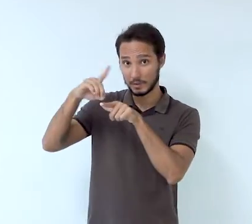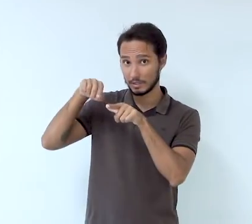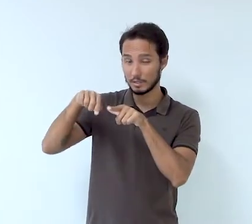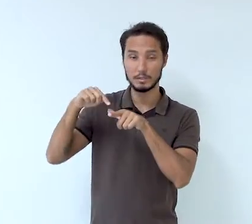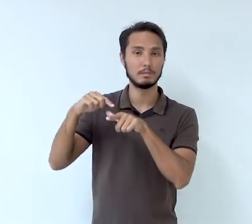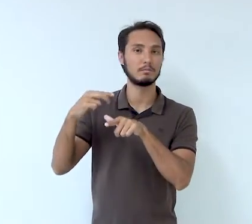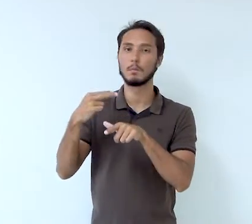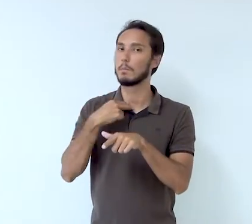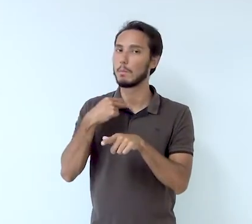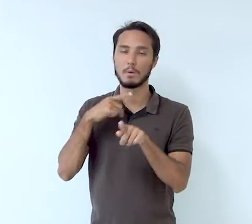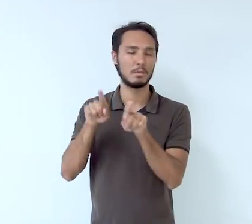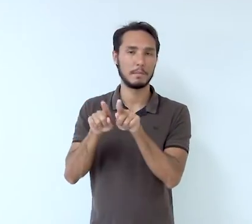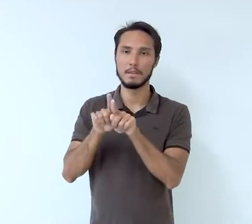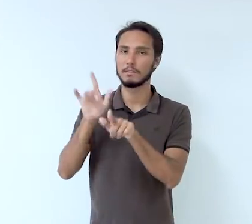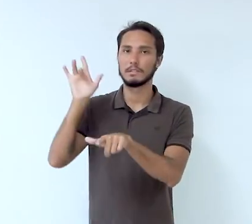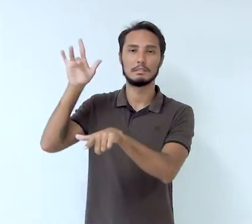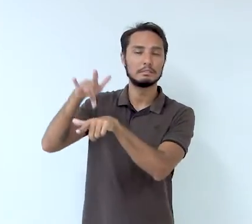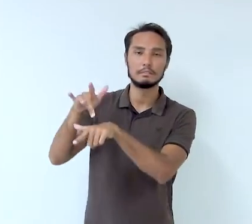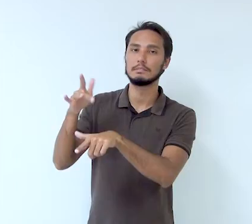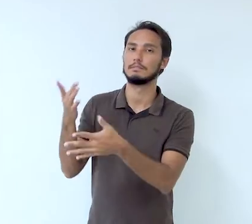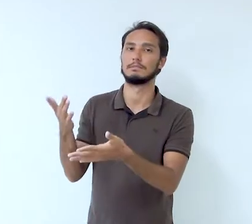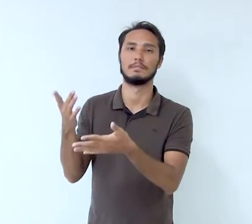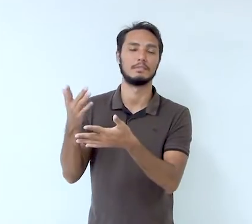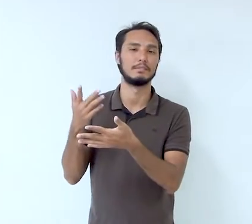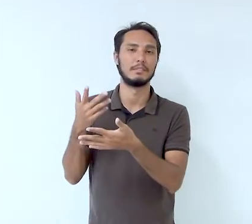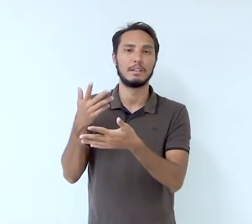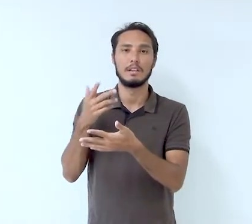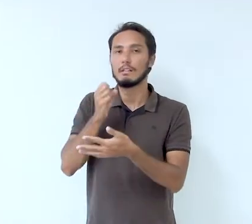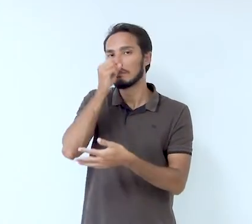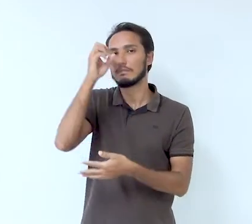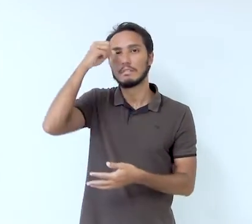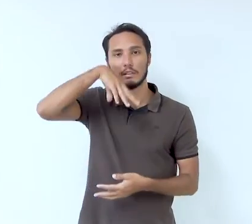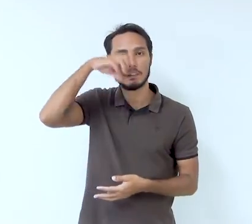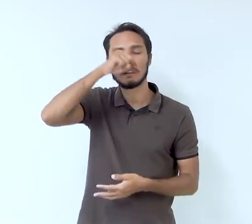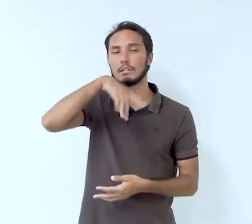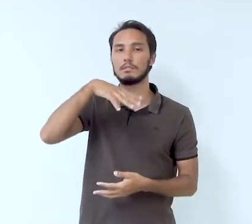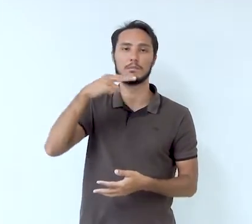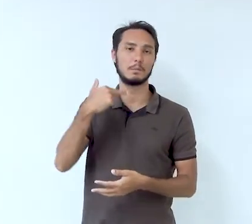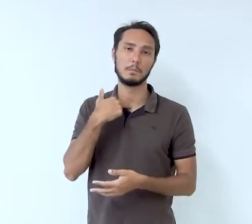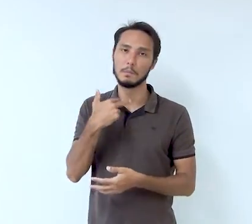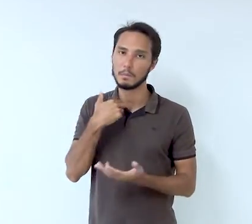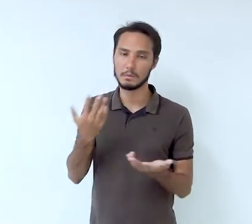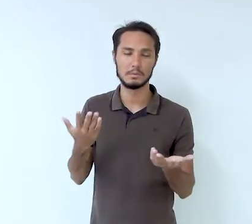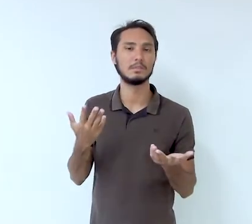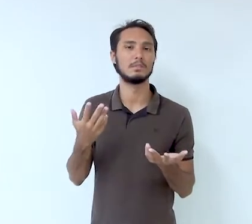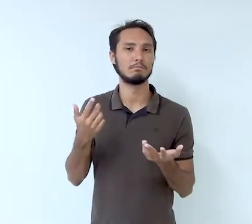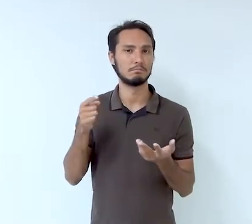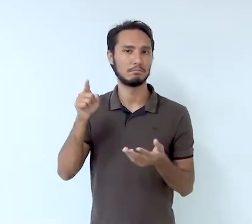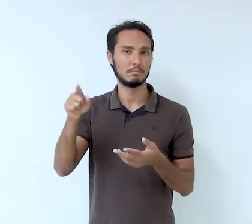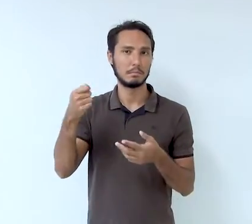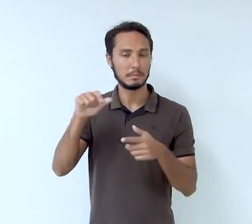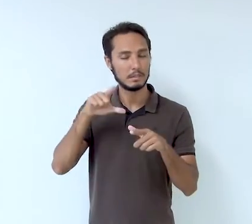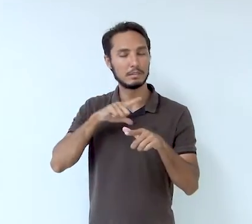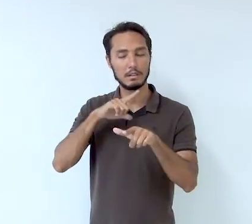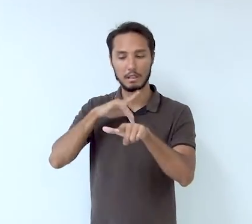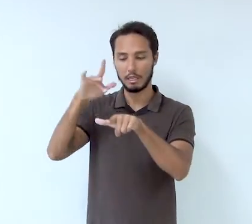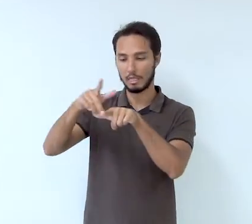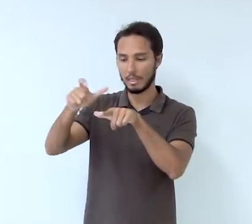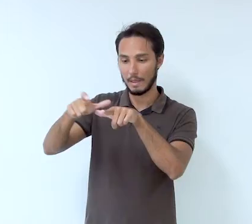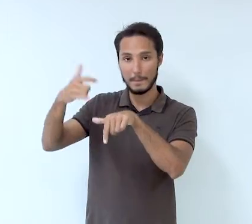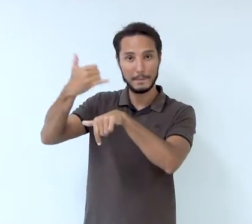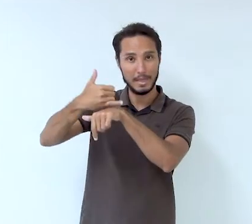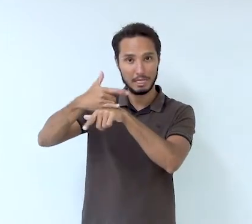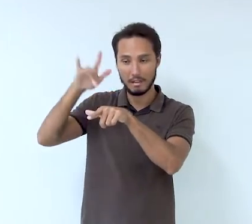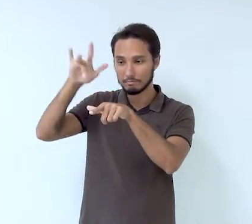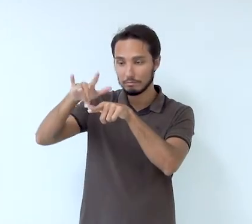rígidos, eles não devem também ser manuseados de maneira que sejam tocados, né, a placa lógica, né, que seja